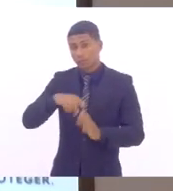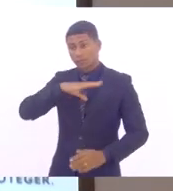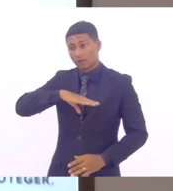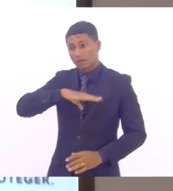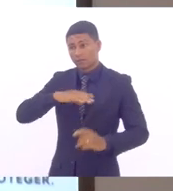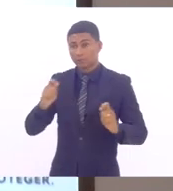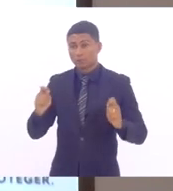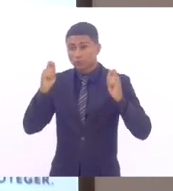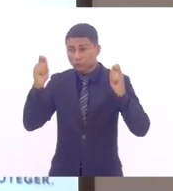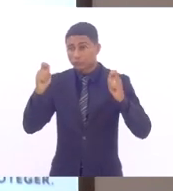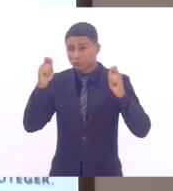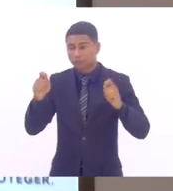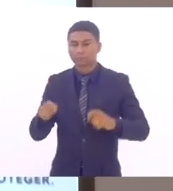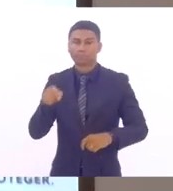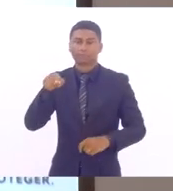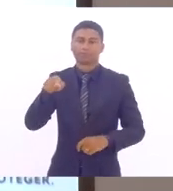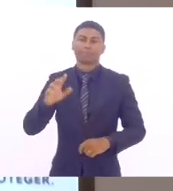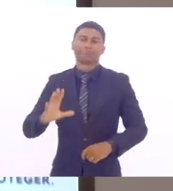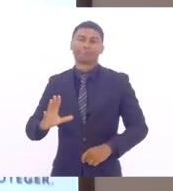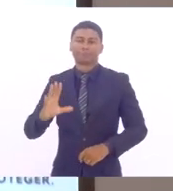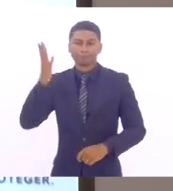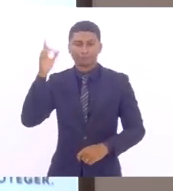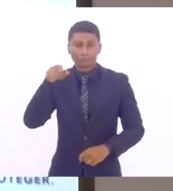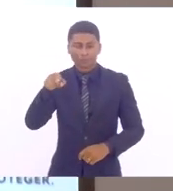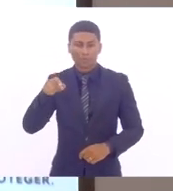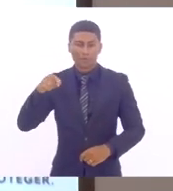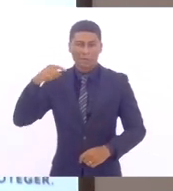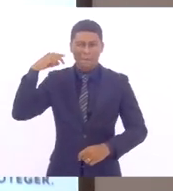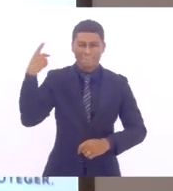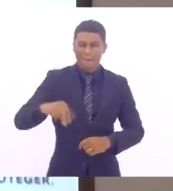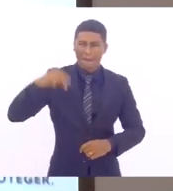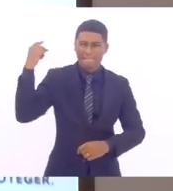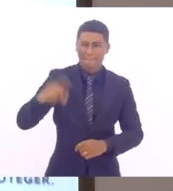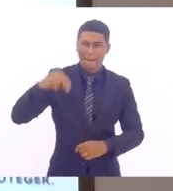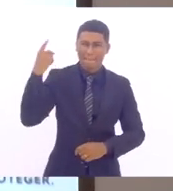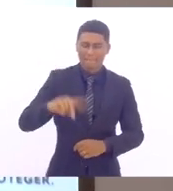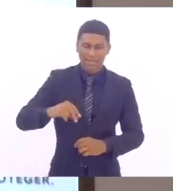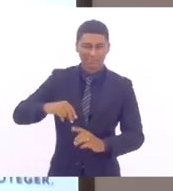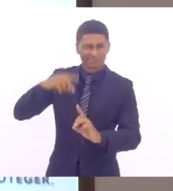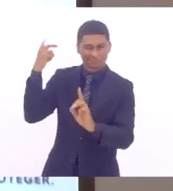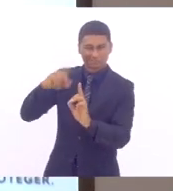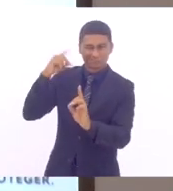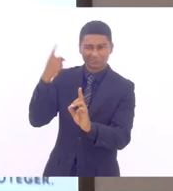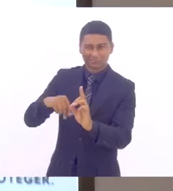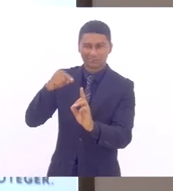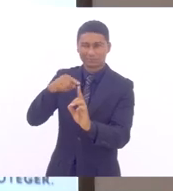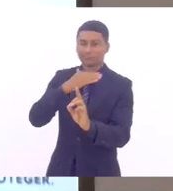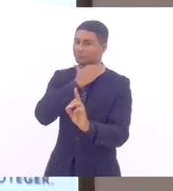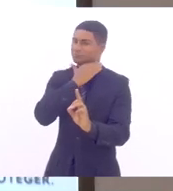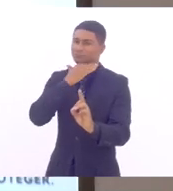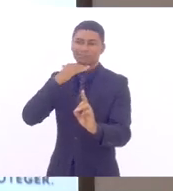fatalmente agredido lá e chegou a falecer. devido a